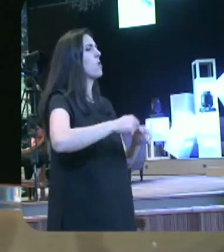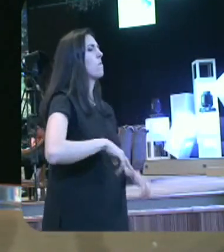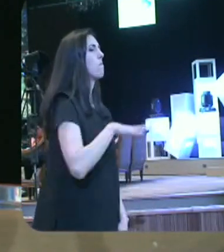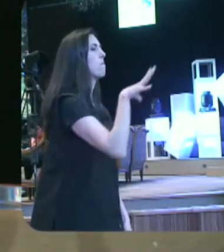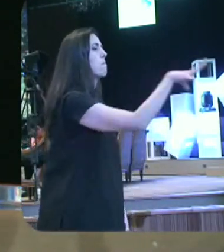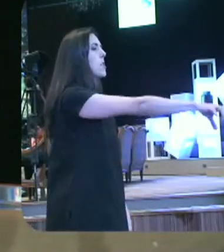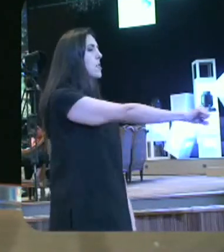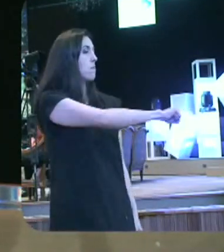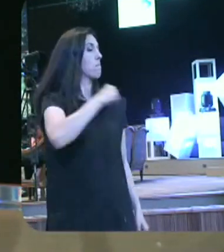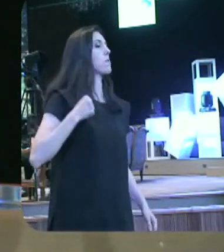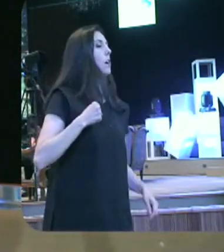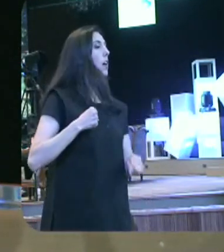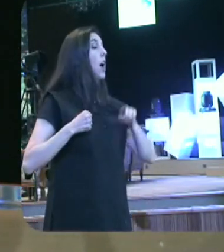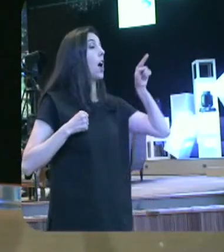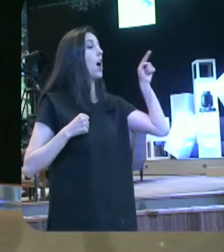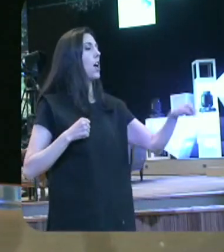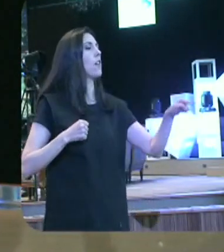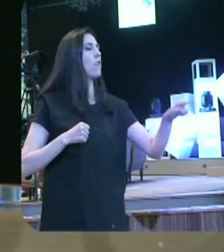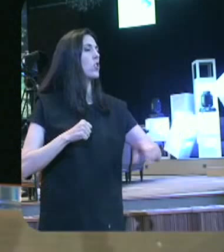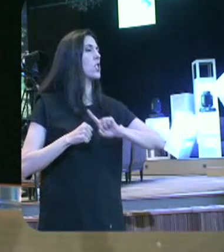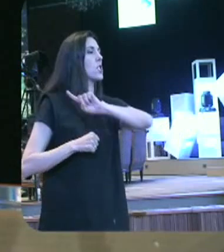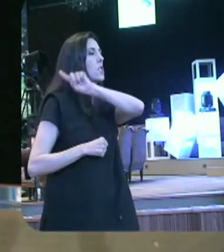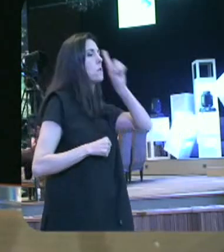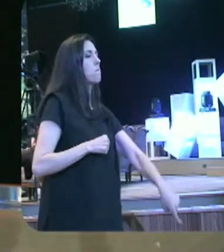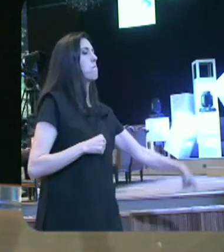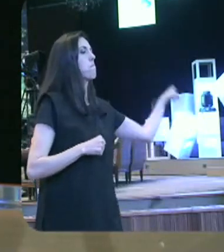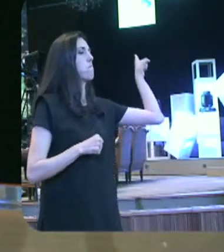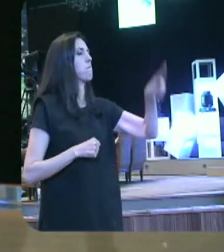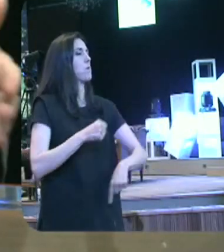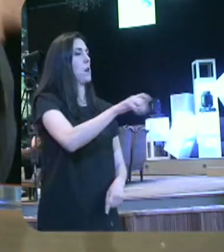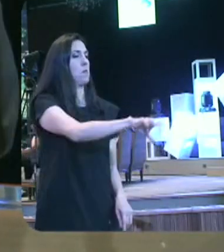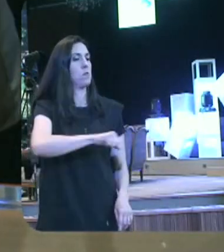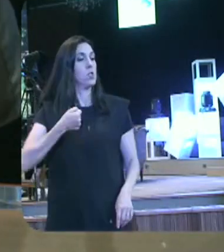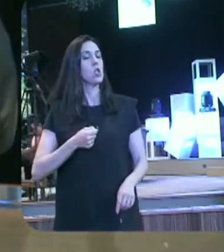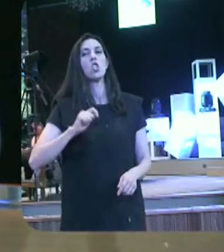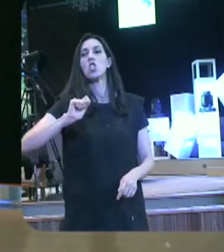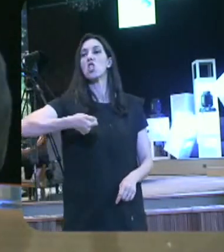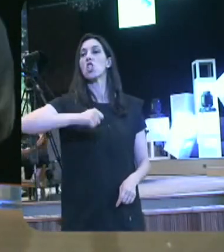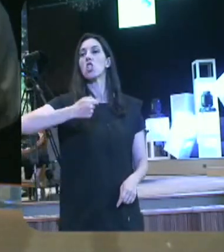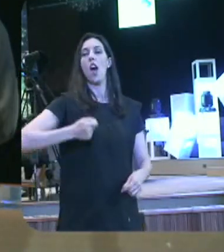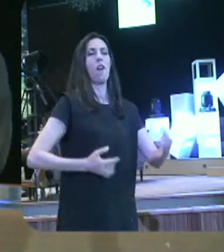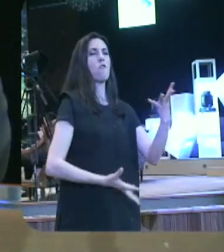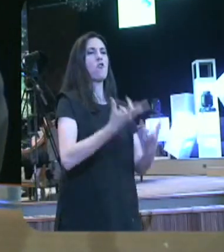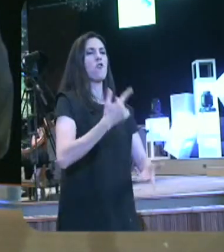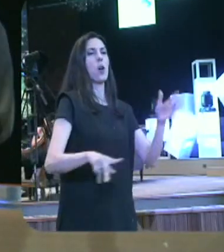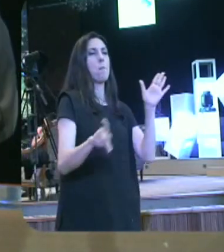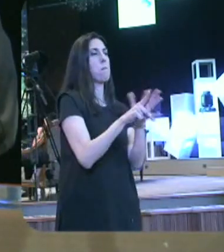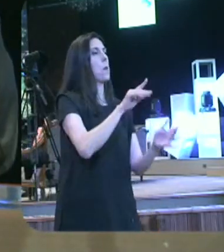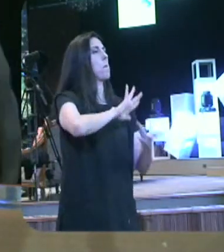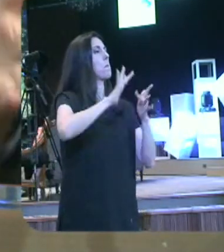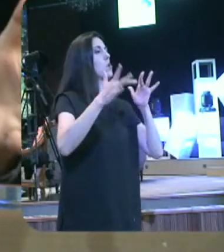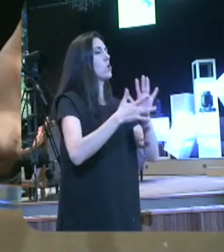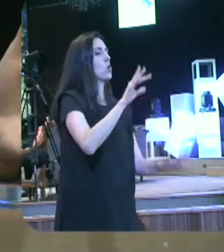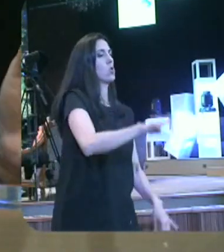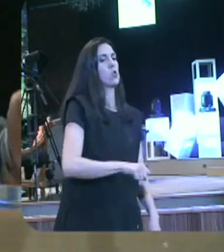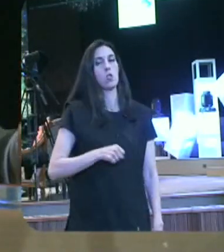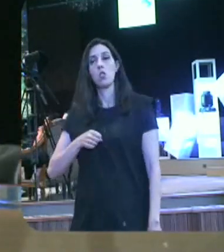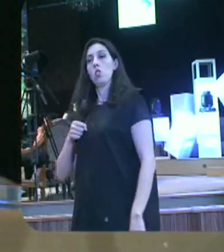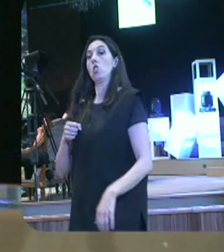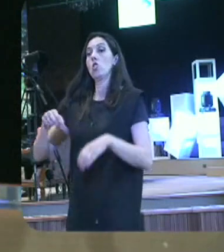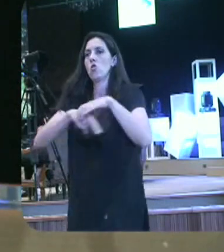inferno, para que todo aquele que nele crê não pereça, mas tenha a vida